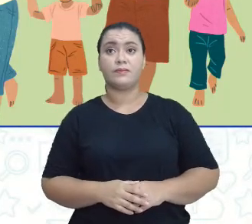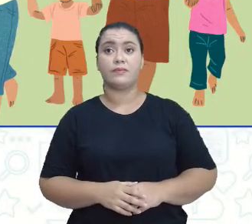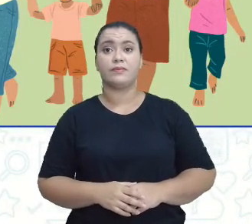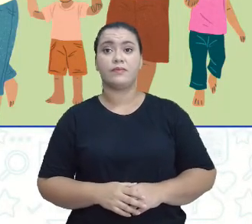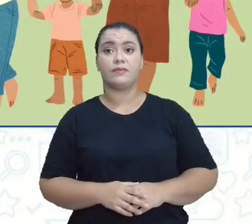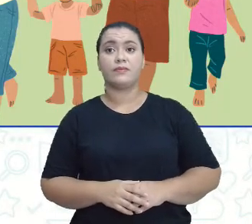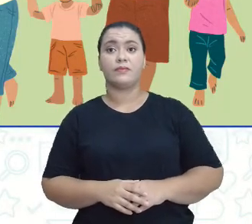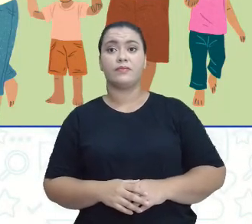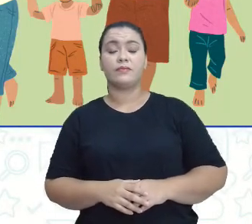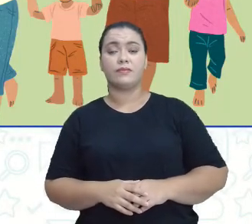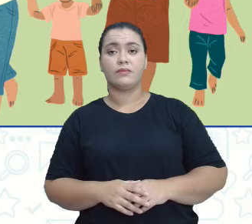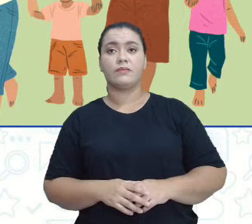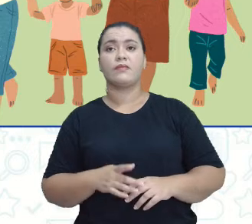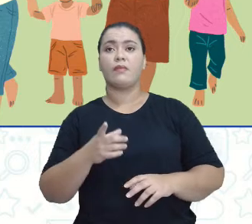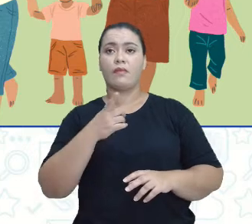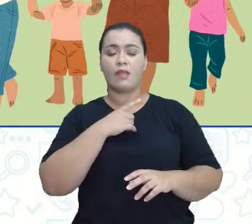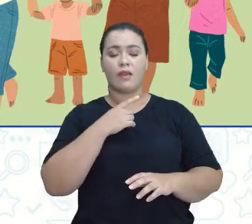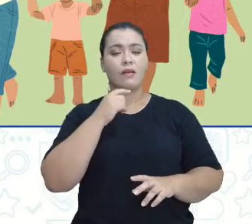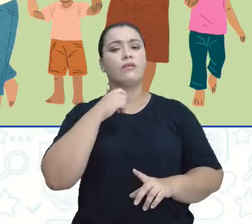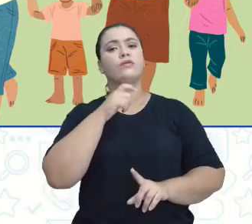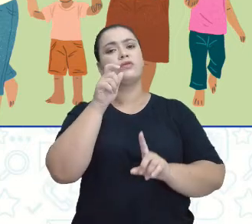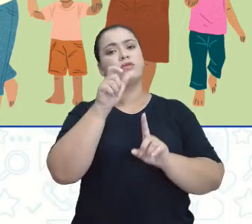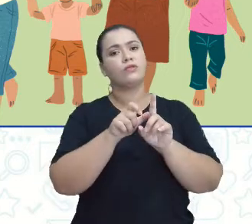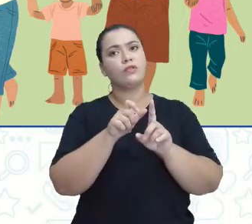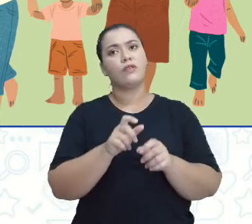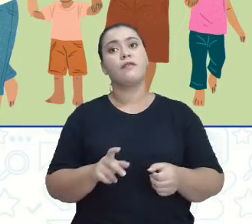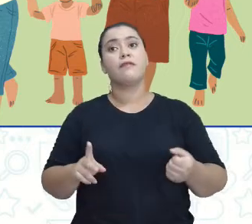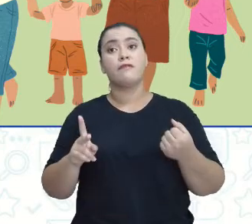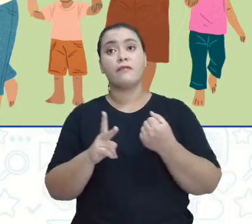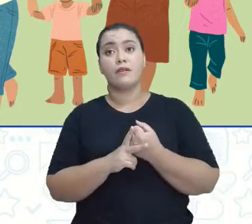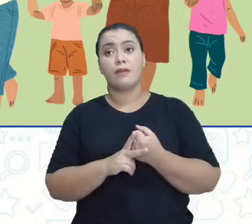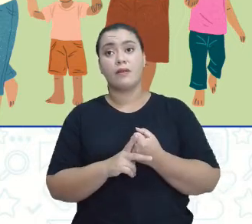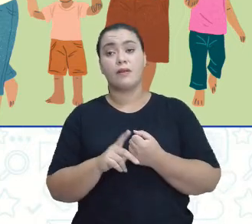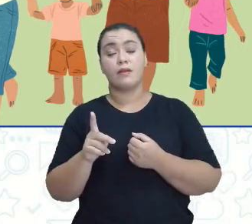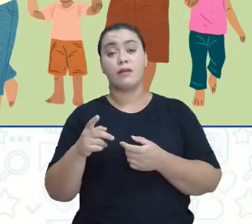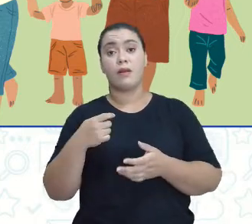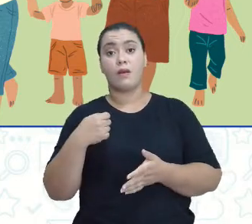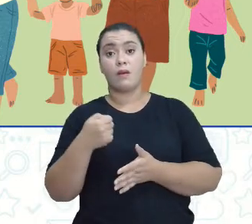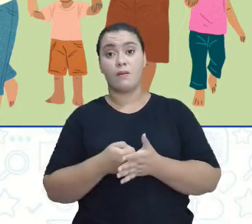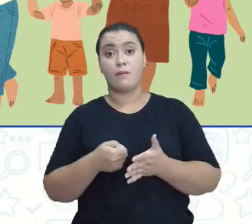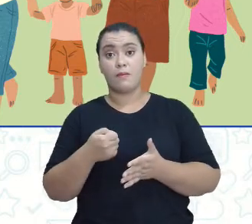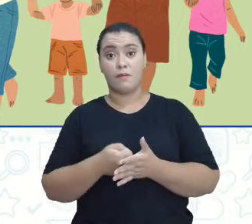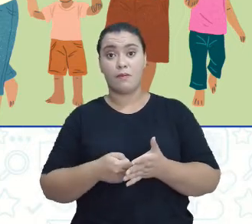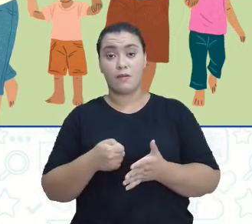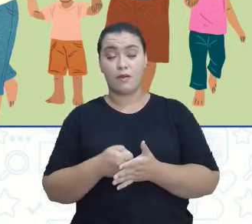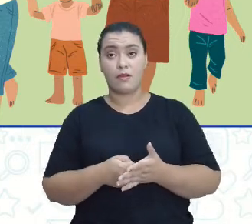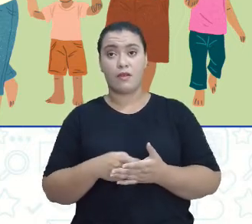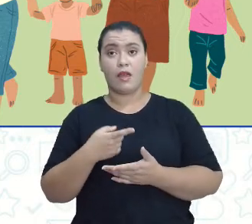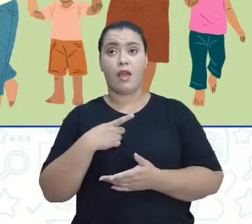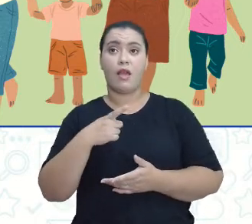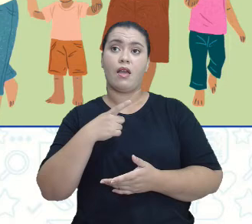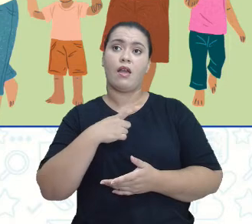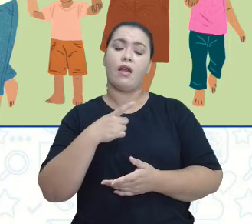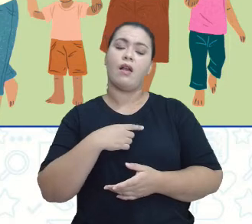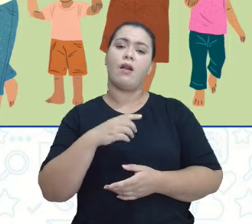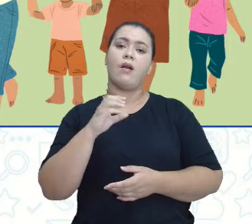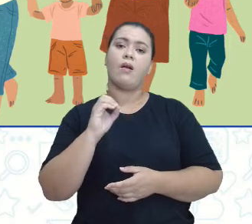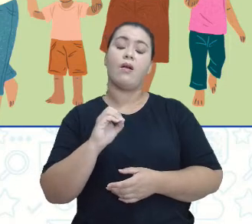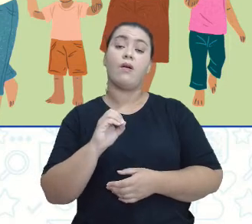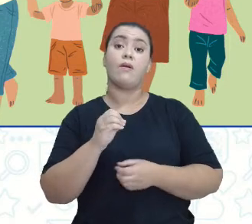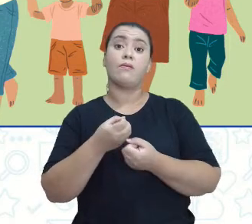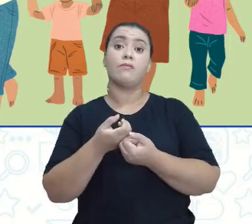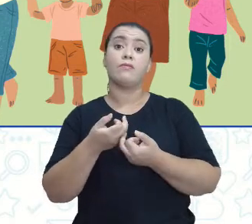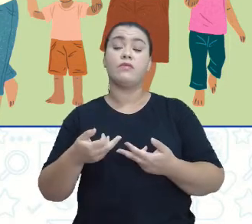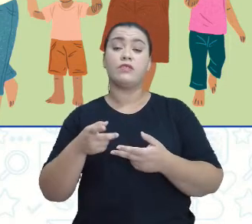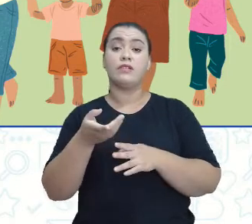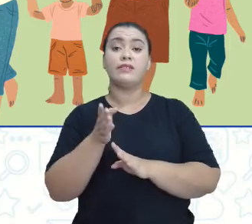né? Perdão, gente. Ó, então a gente tem sujeito. O verbo, como ele exige um objeto indireto, ou seja, aquele objeto